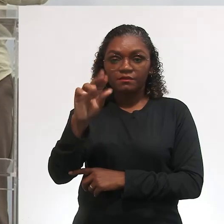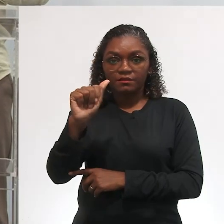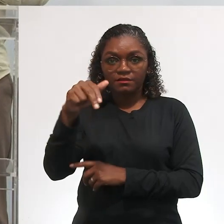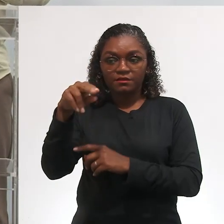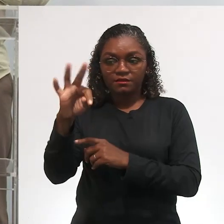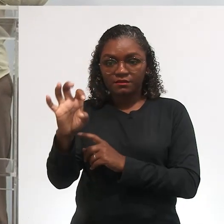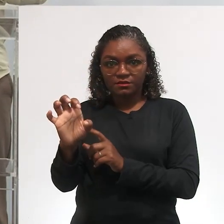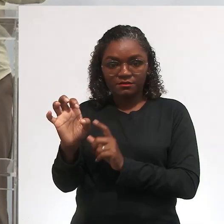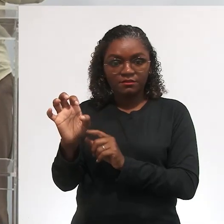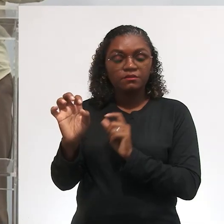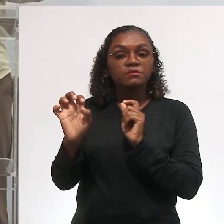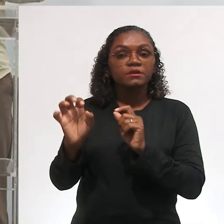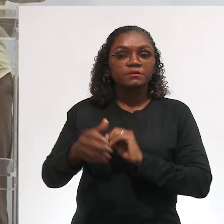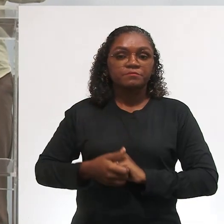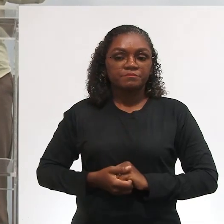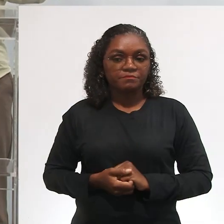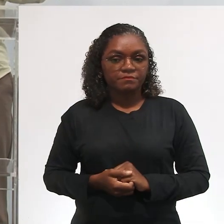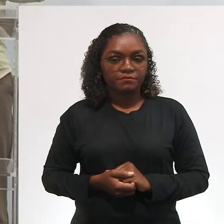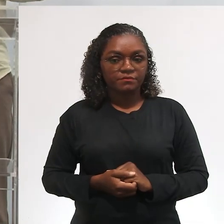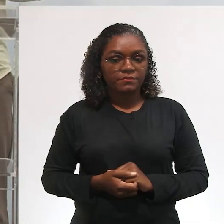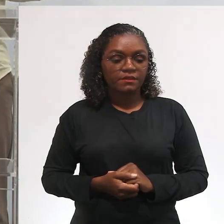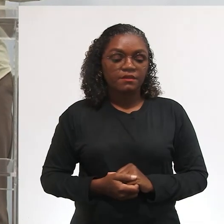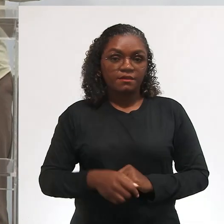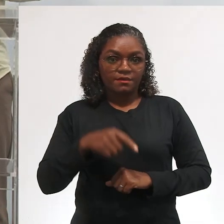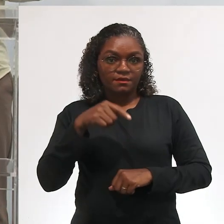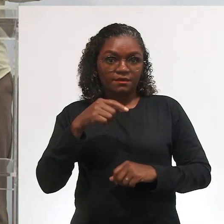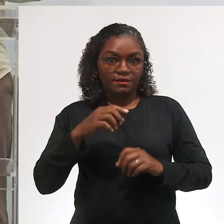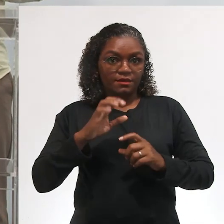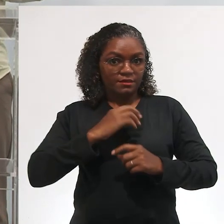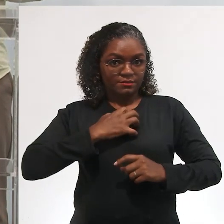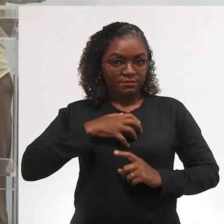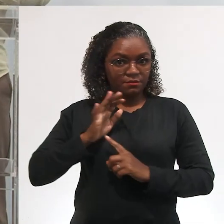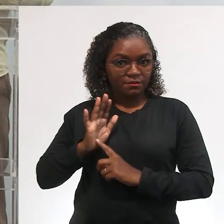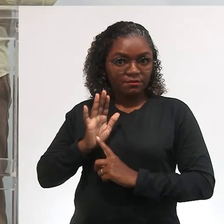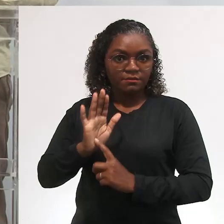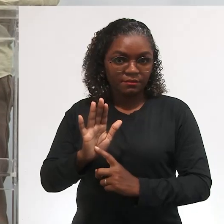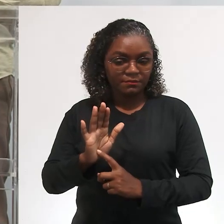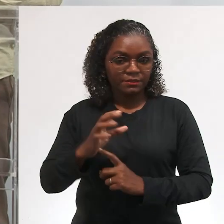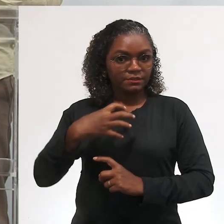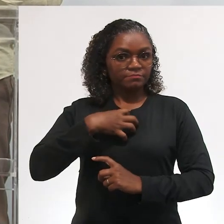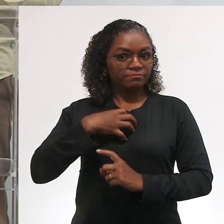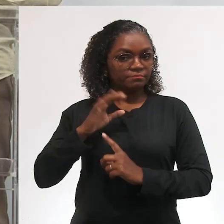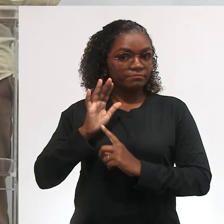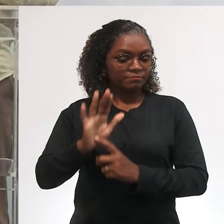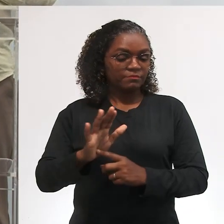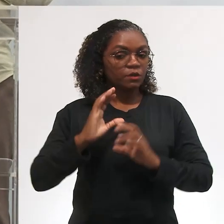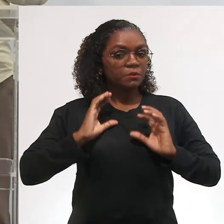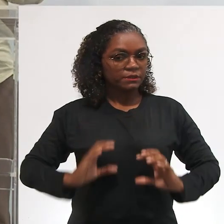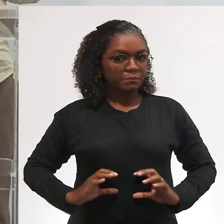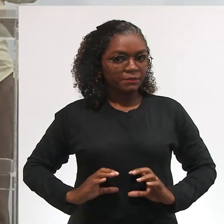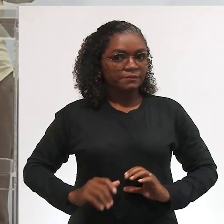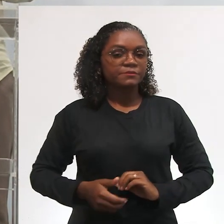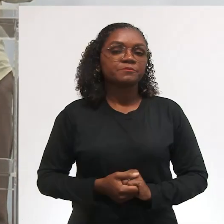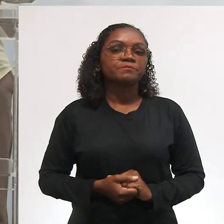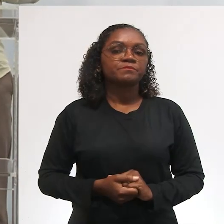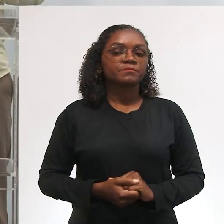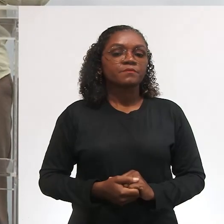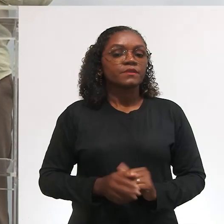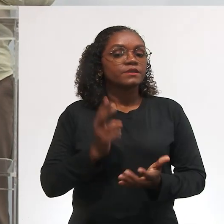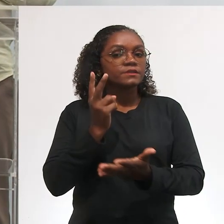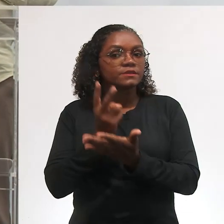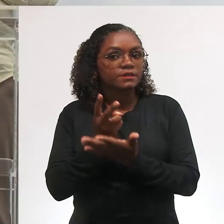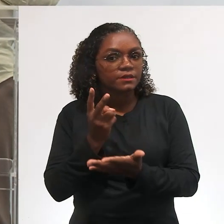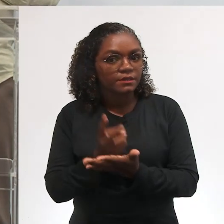por Skinner, não. Esse comportamento, que ele vai ser feito através de um reforço